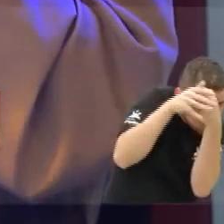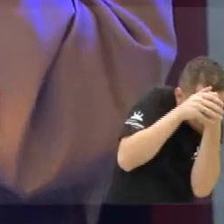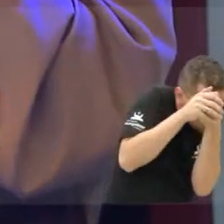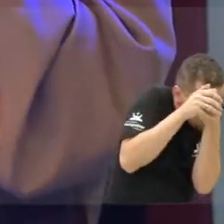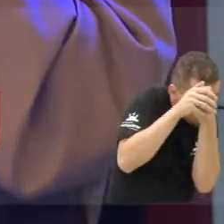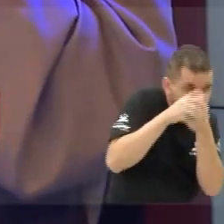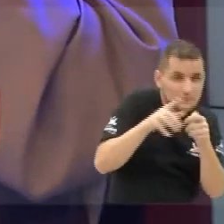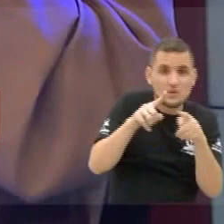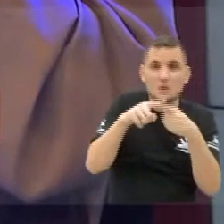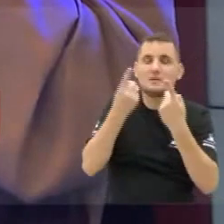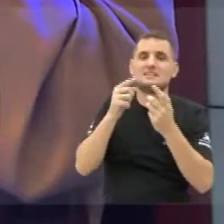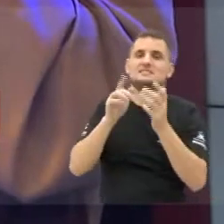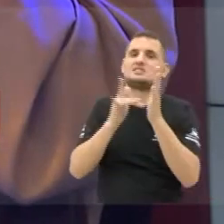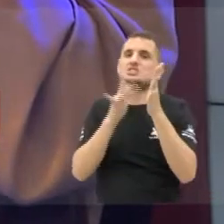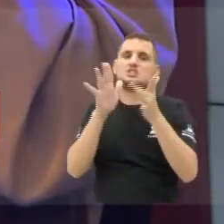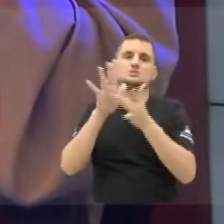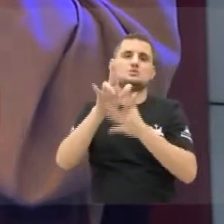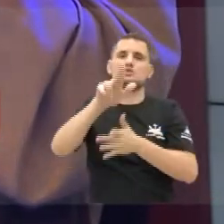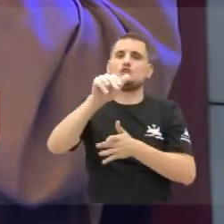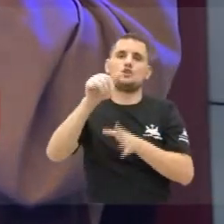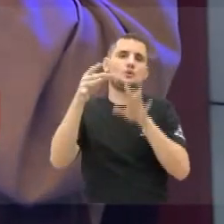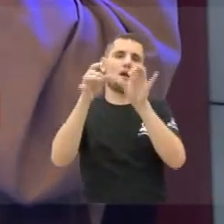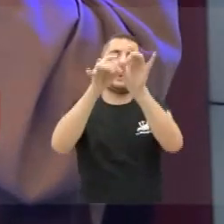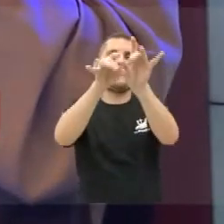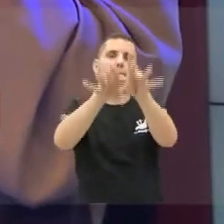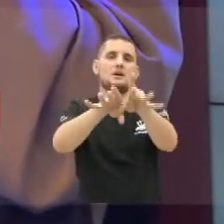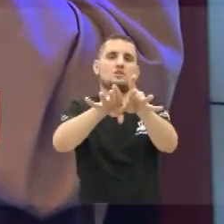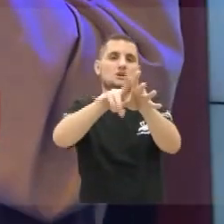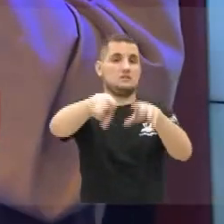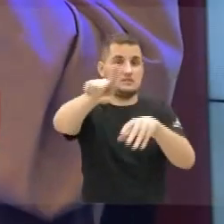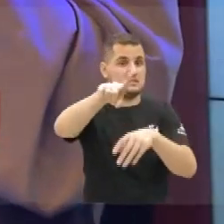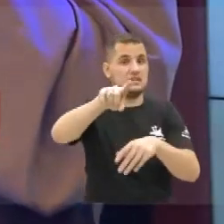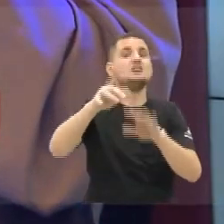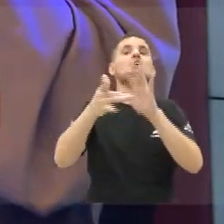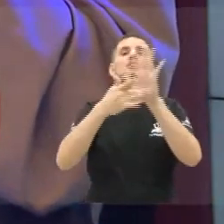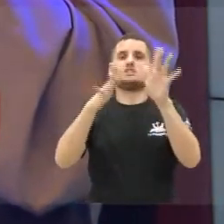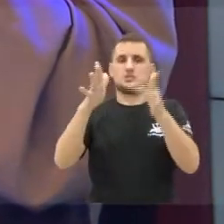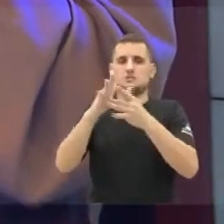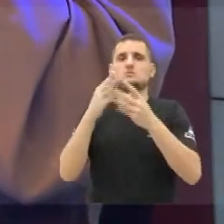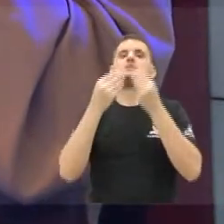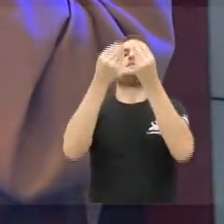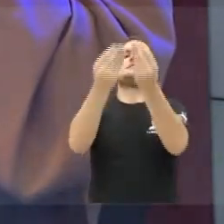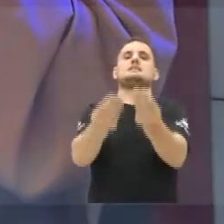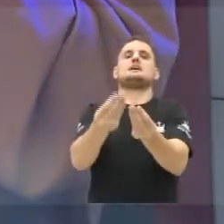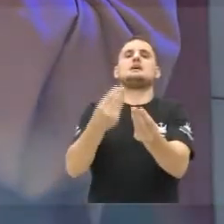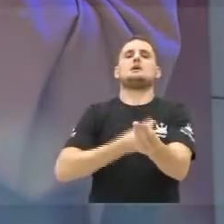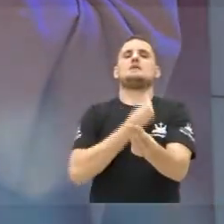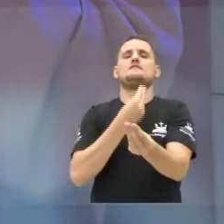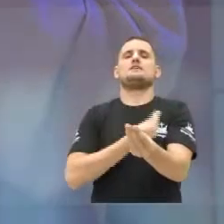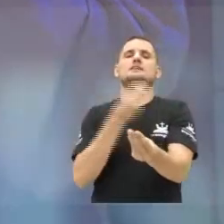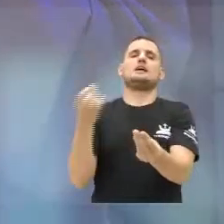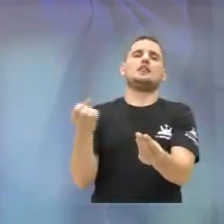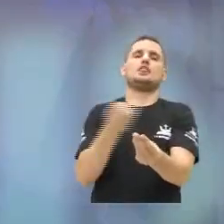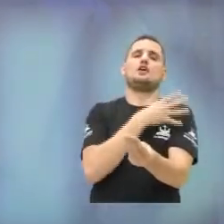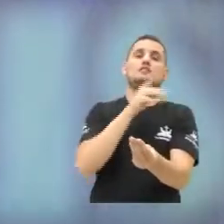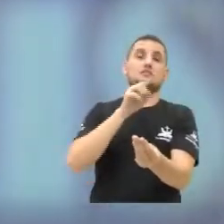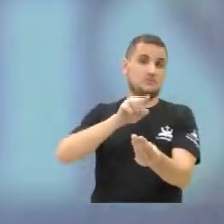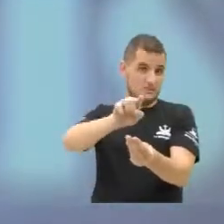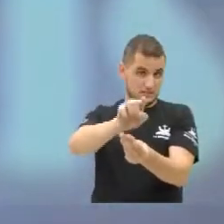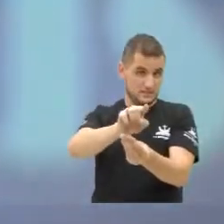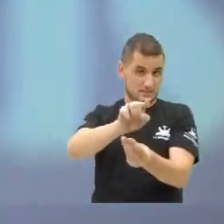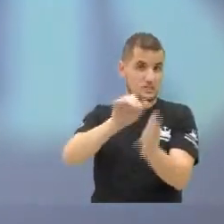Mas Jesus nunca desiste de você. Ele vai restituir você. Ele vai levantar